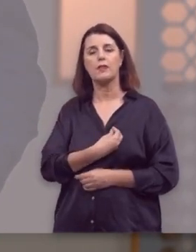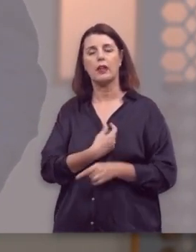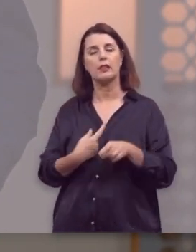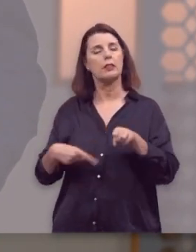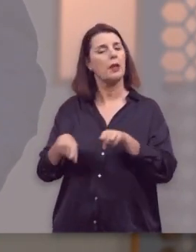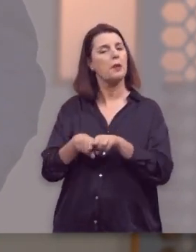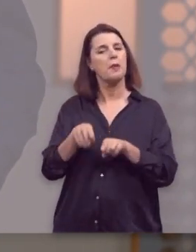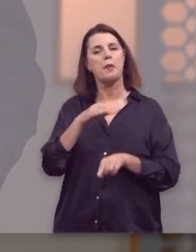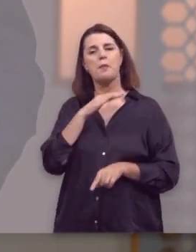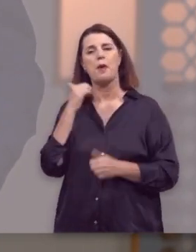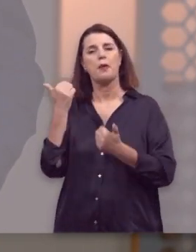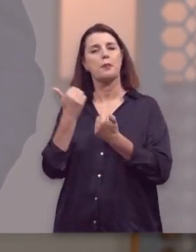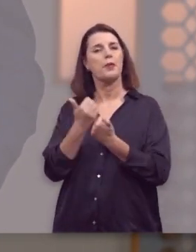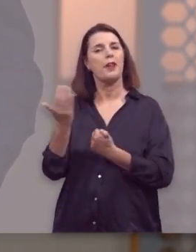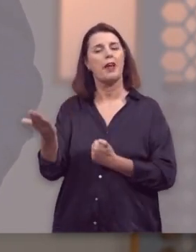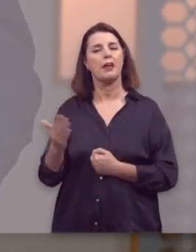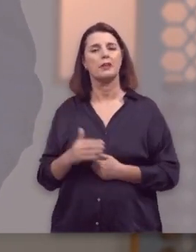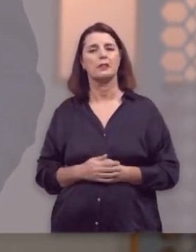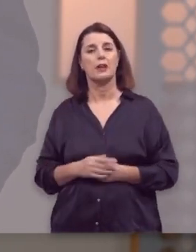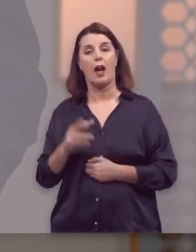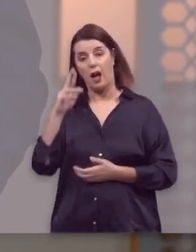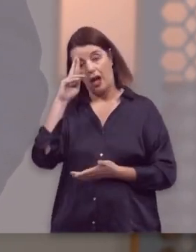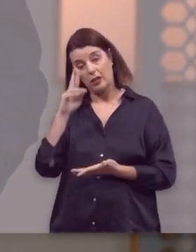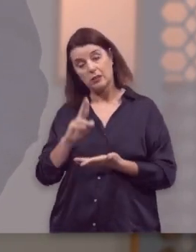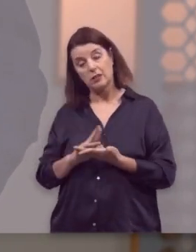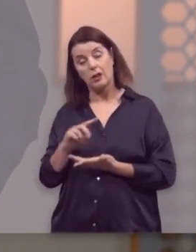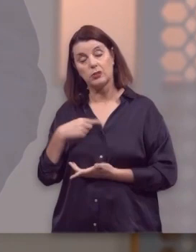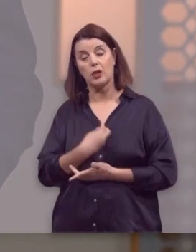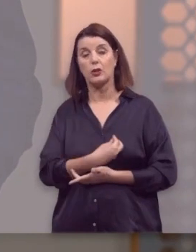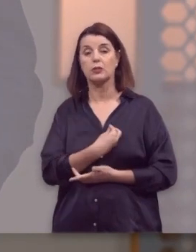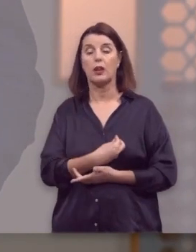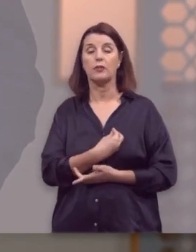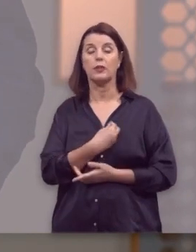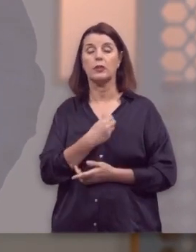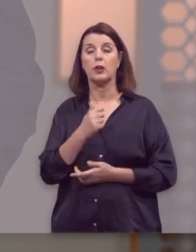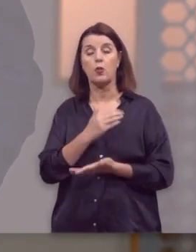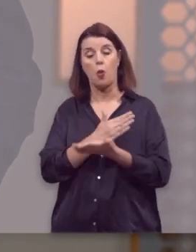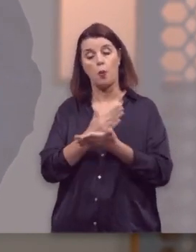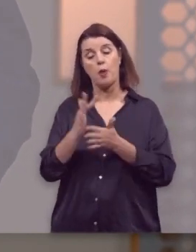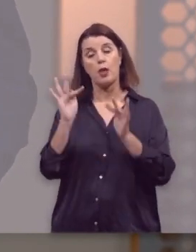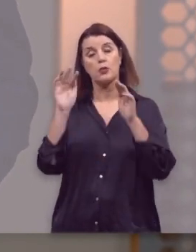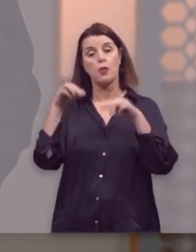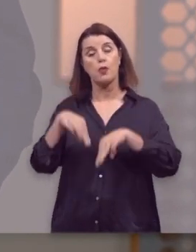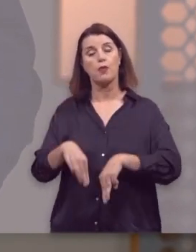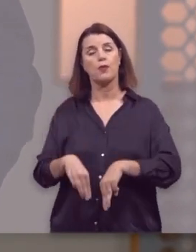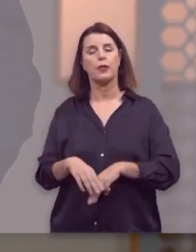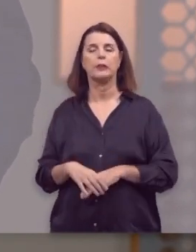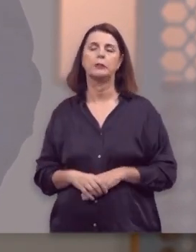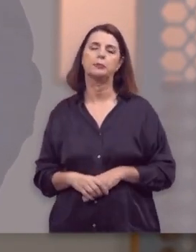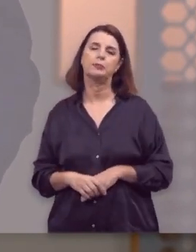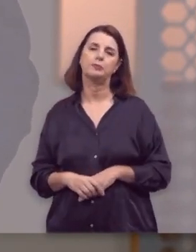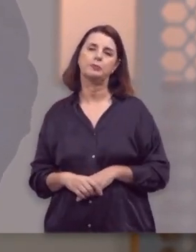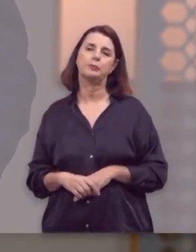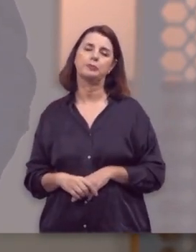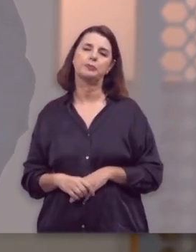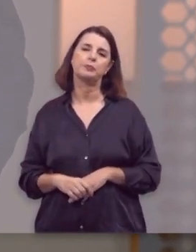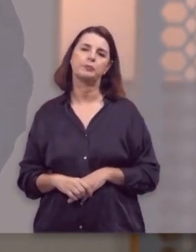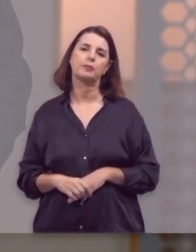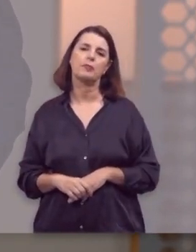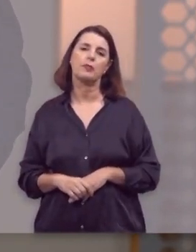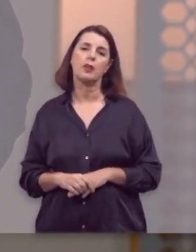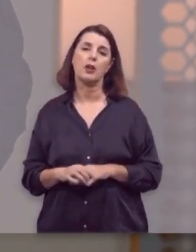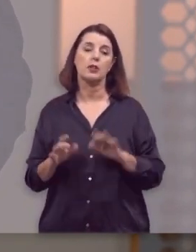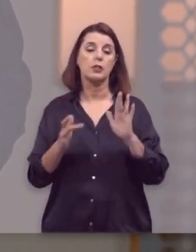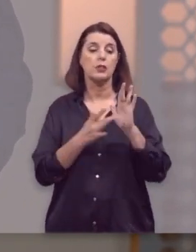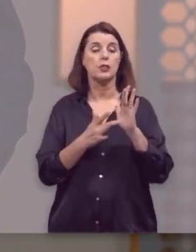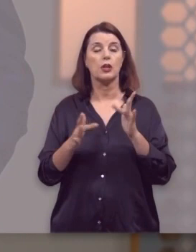por ele morremos. Este é a razão da nossa vida, o alfa, o ômega, o princípio e o fim. Este é